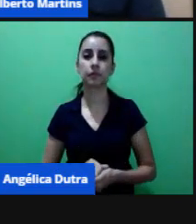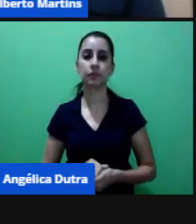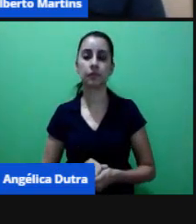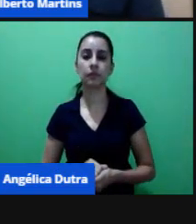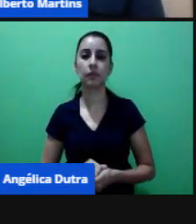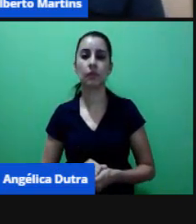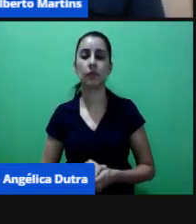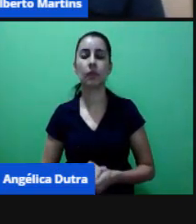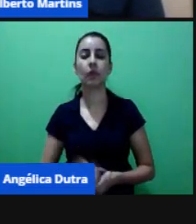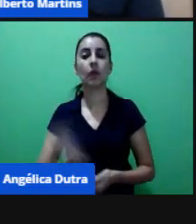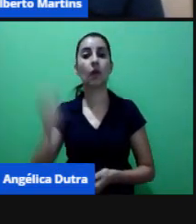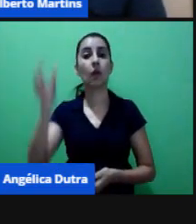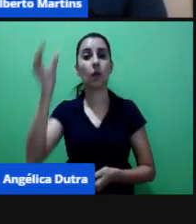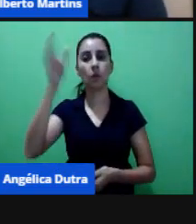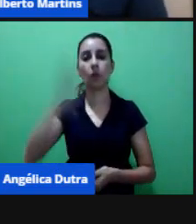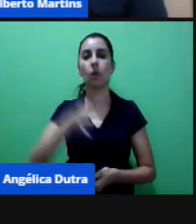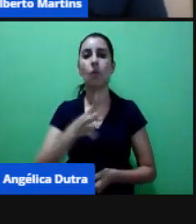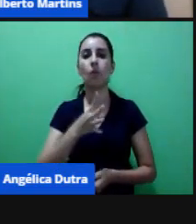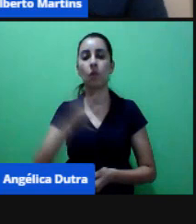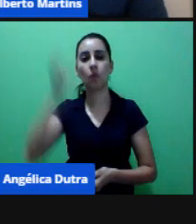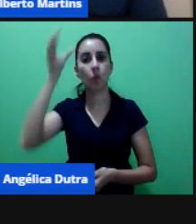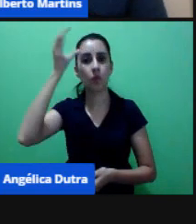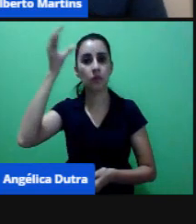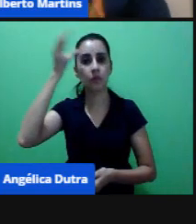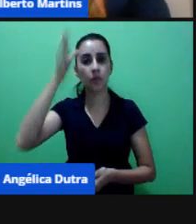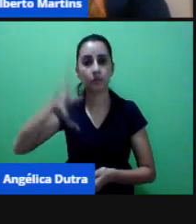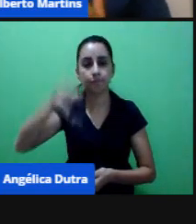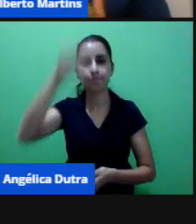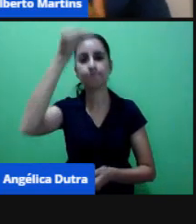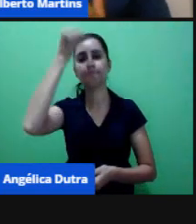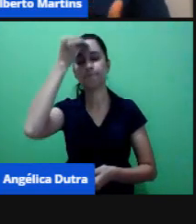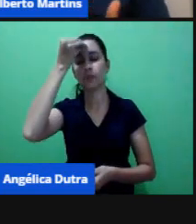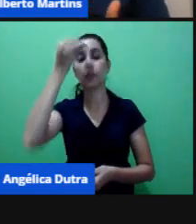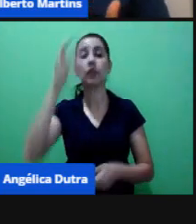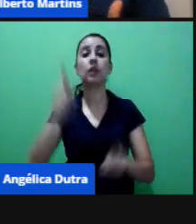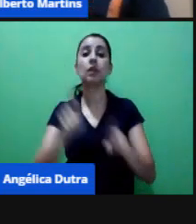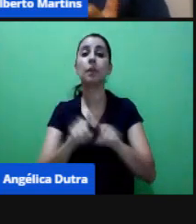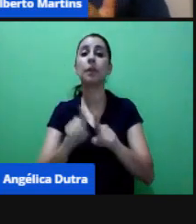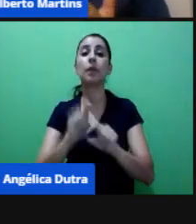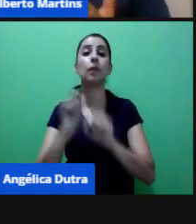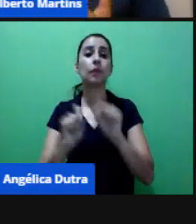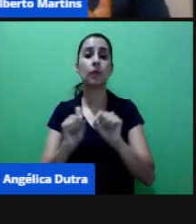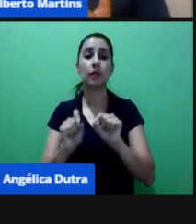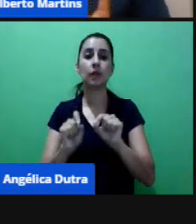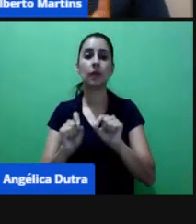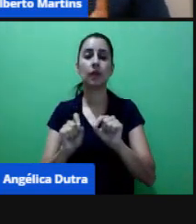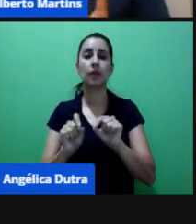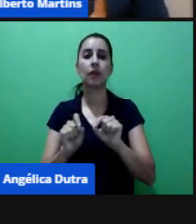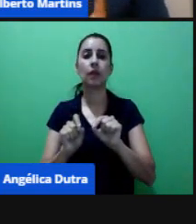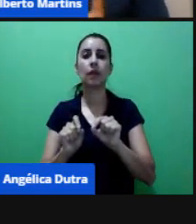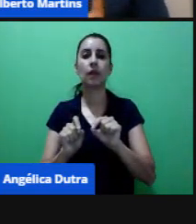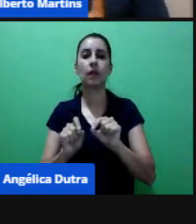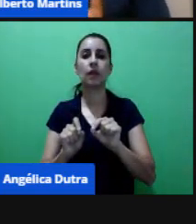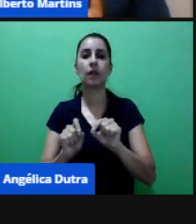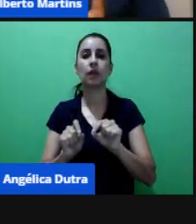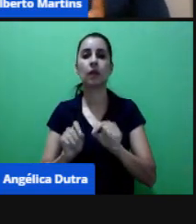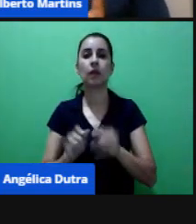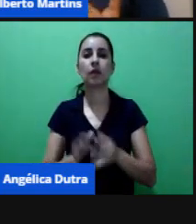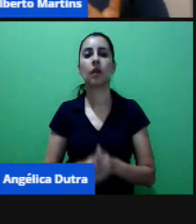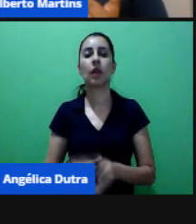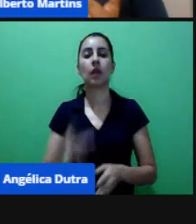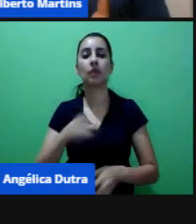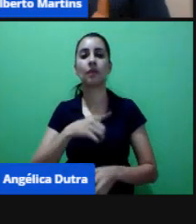esse conhecimento ao final do ano. Como? Reconhecendo e identificando as